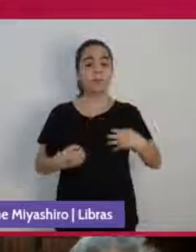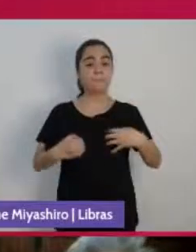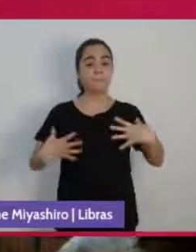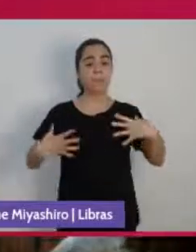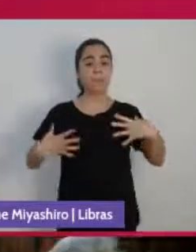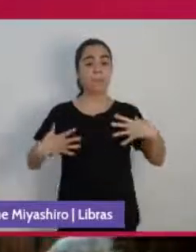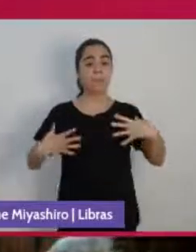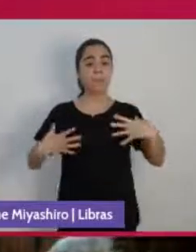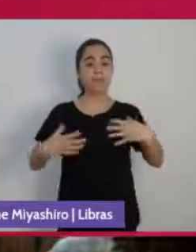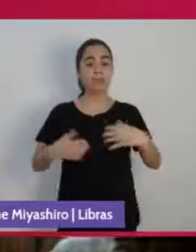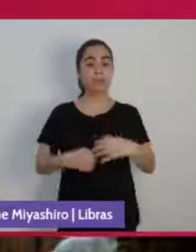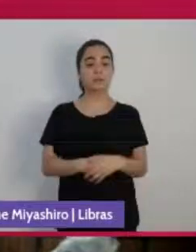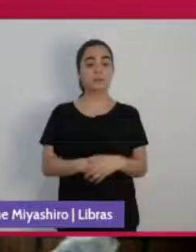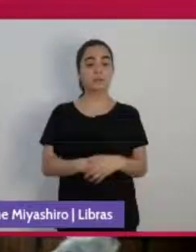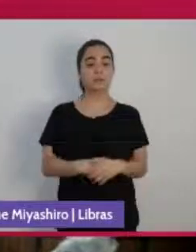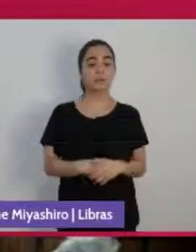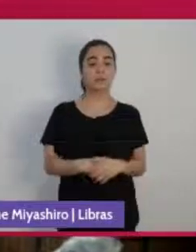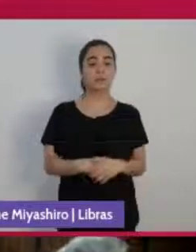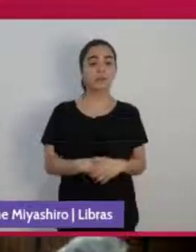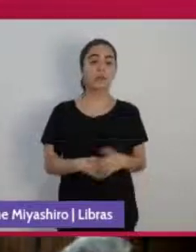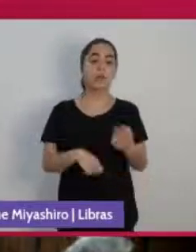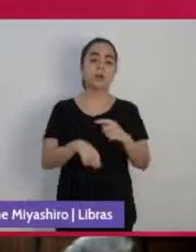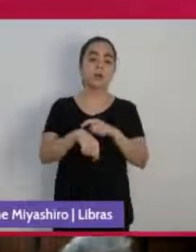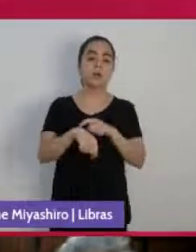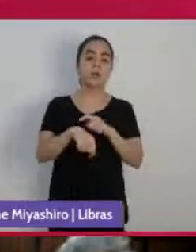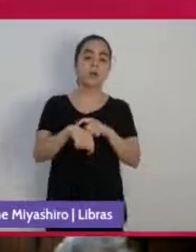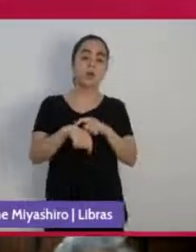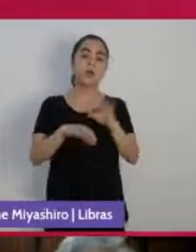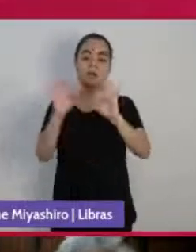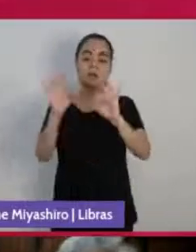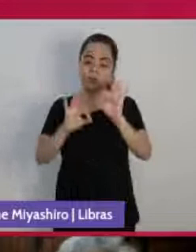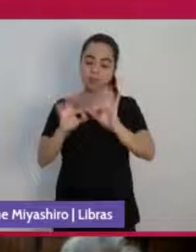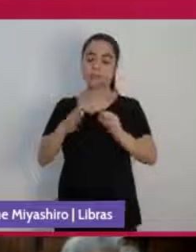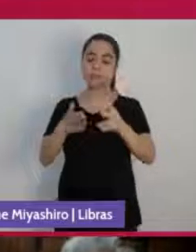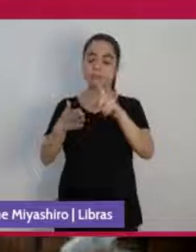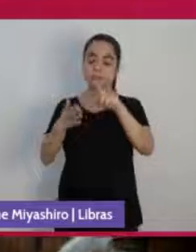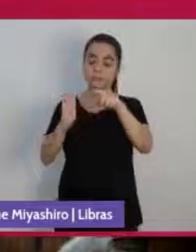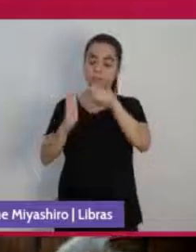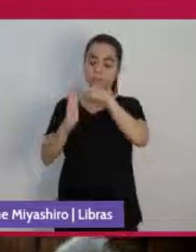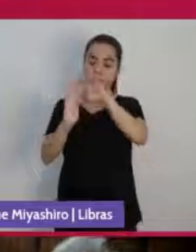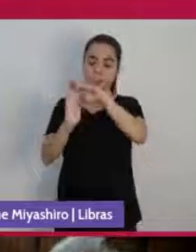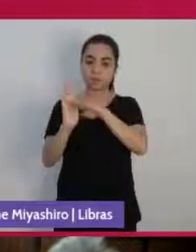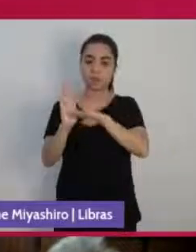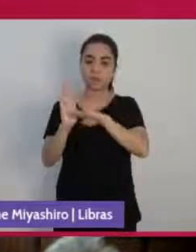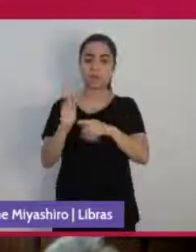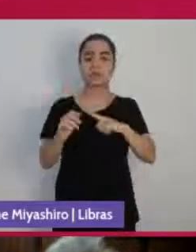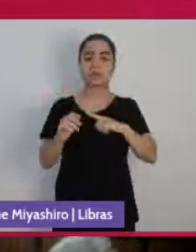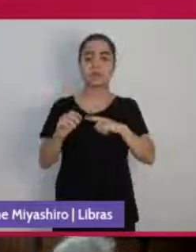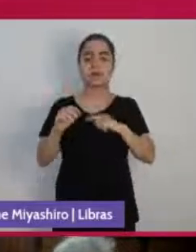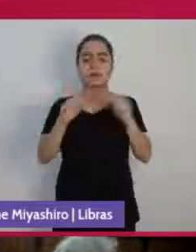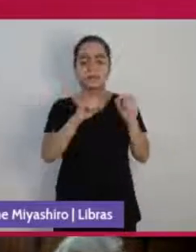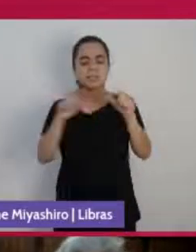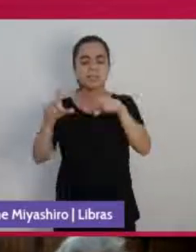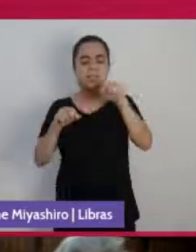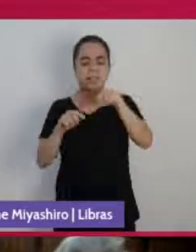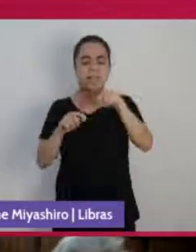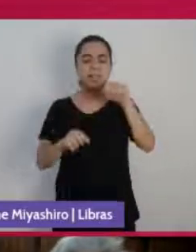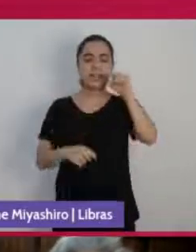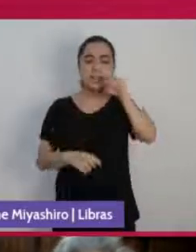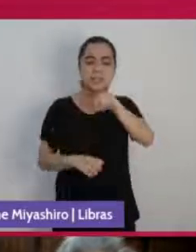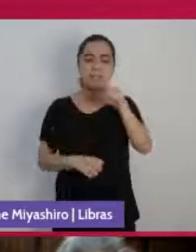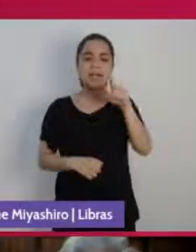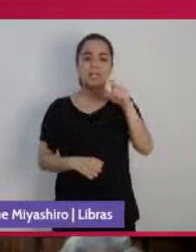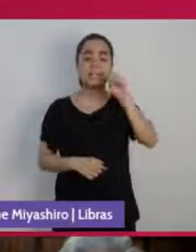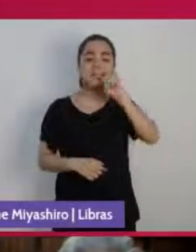lá a hora que eu registro a minha paciente, tem lá num cantinho que eu tenho que clicar se ela tem